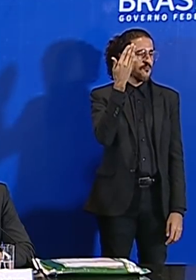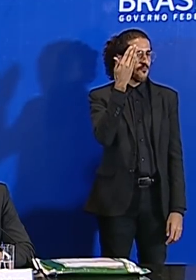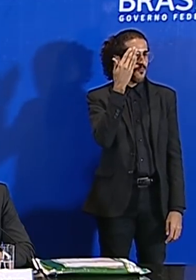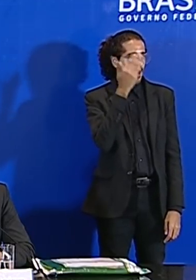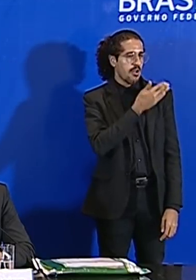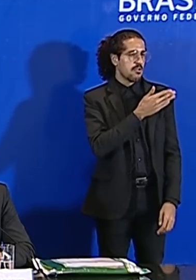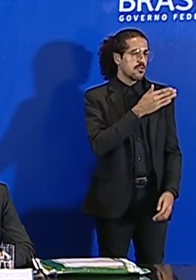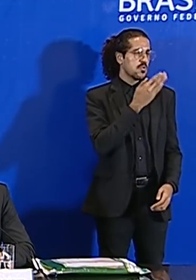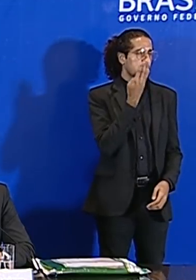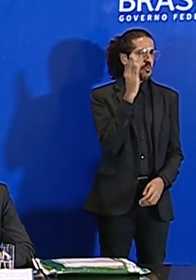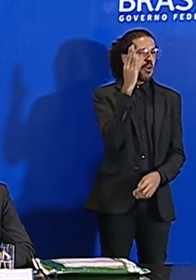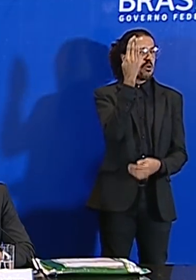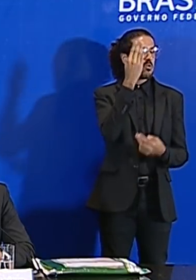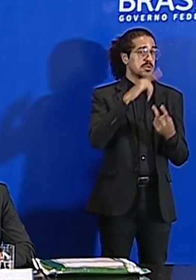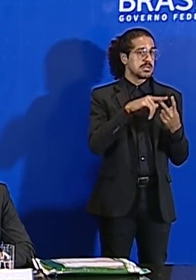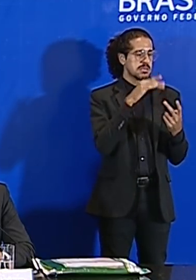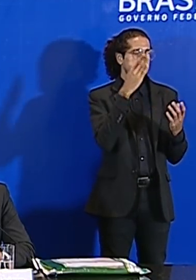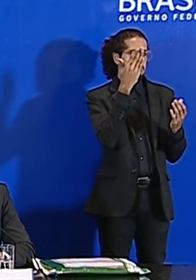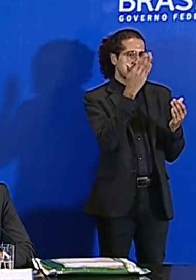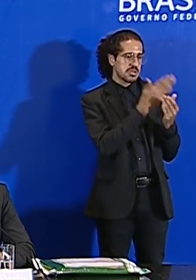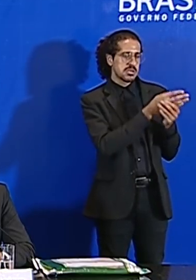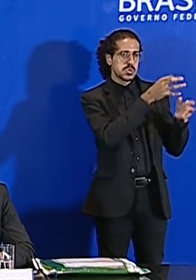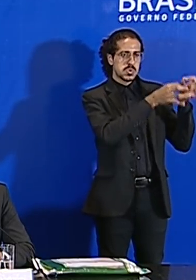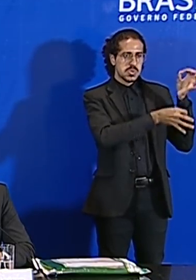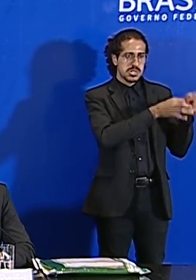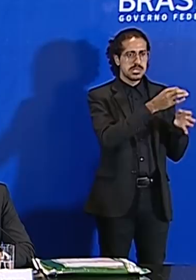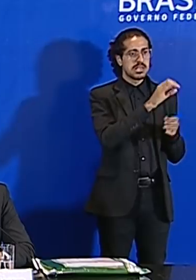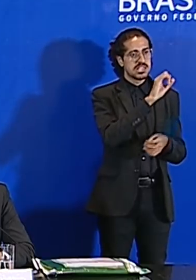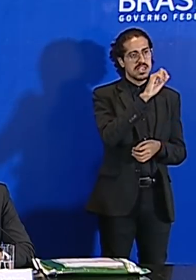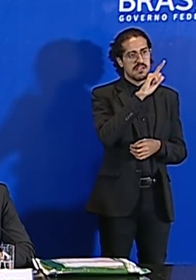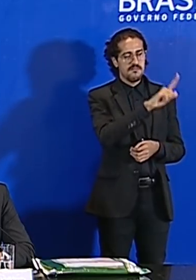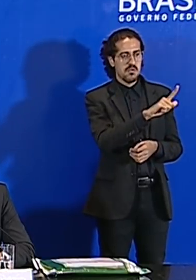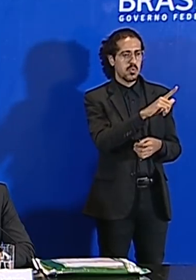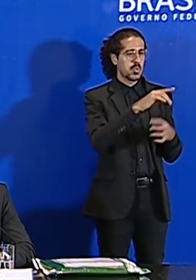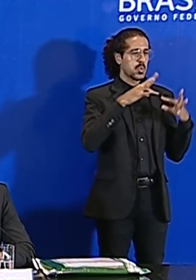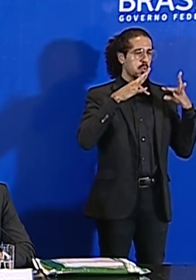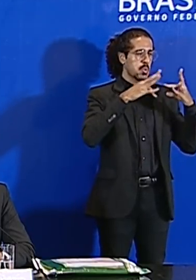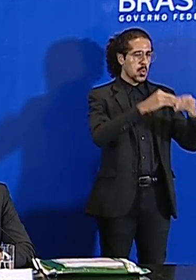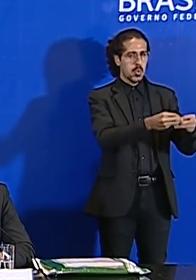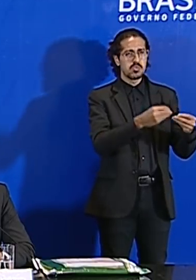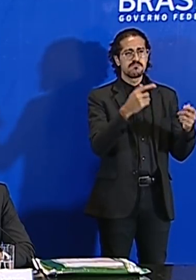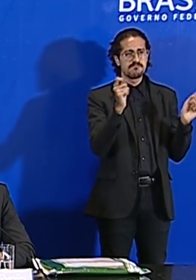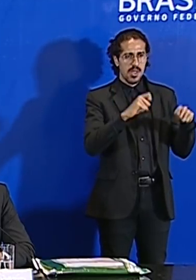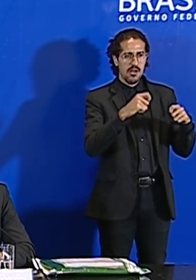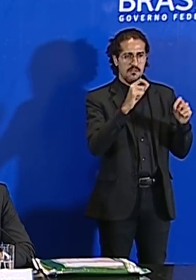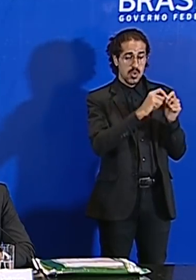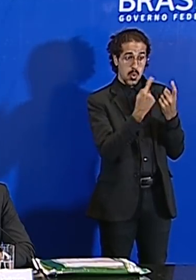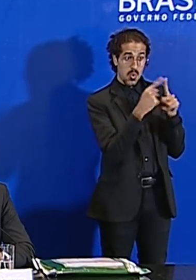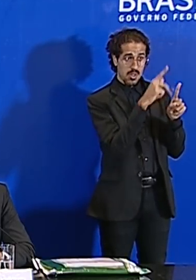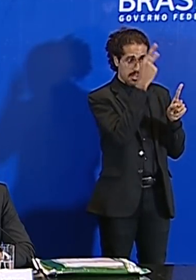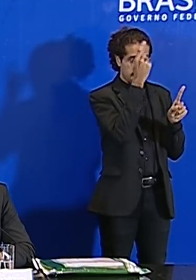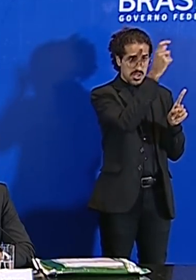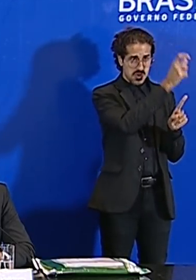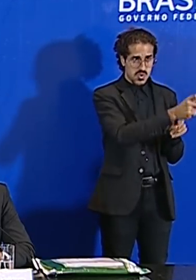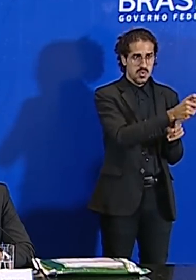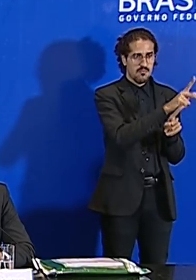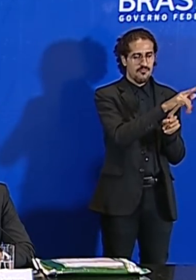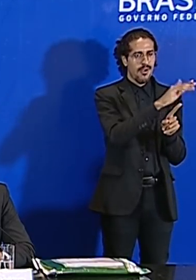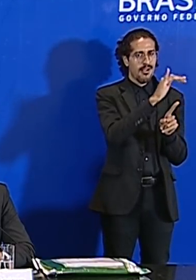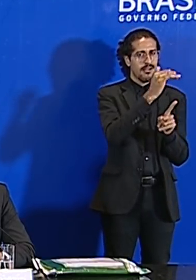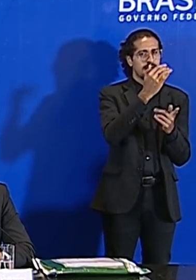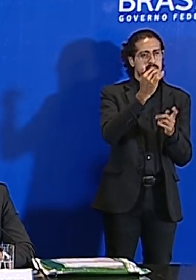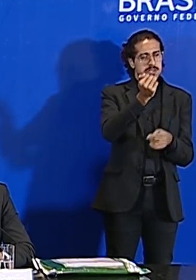Absolutamente tudo. Se der para ser criminal, criminal, cível, absolutamente tudo que a gente puder fazer para essa pessoa realmente se